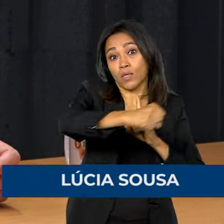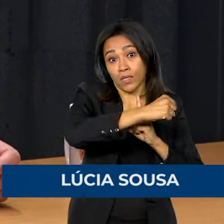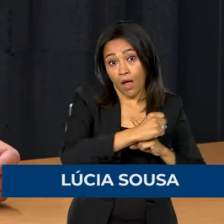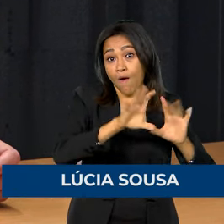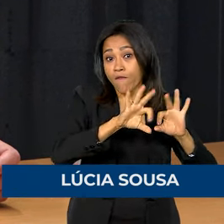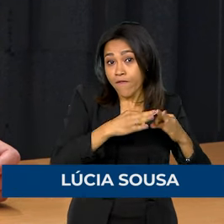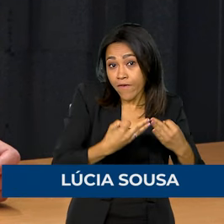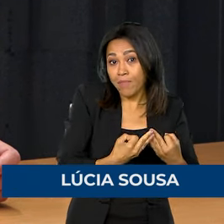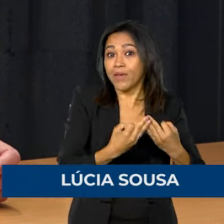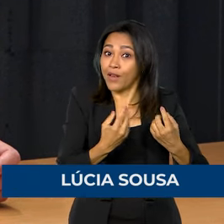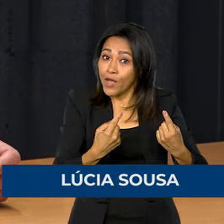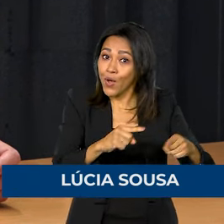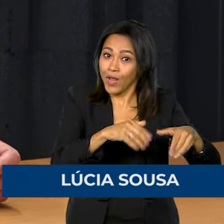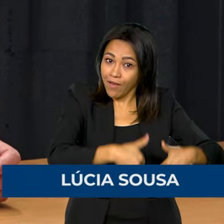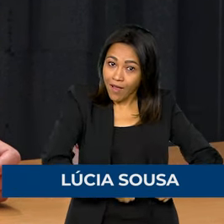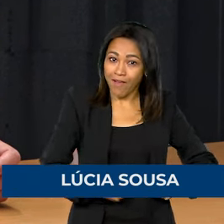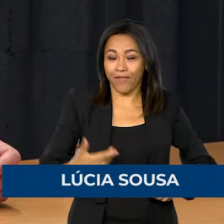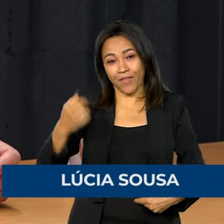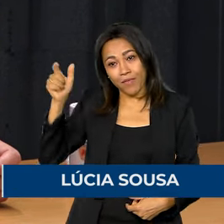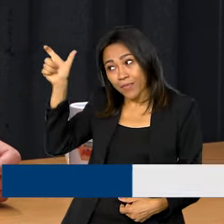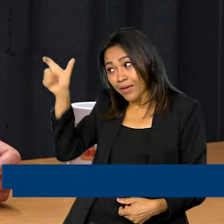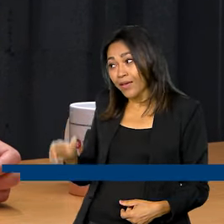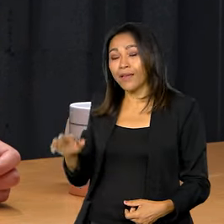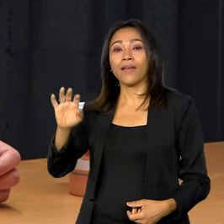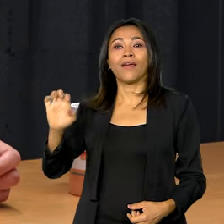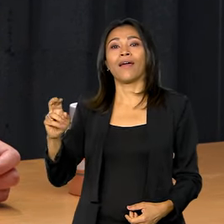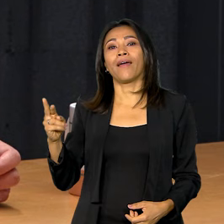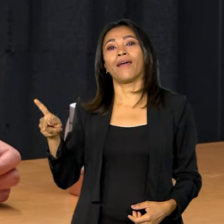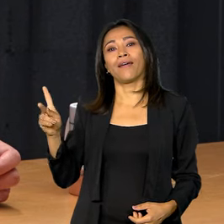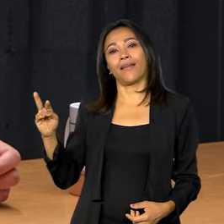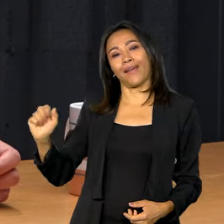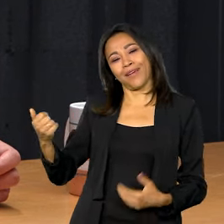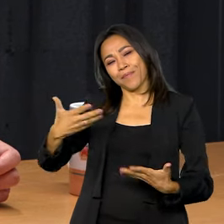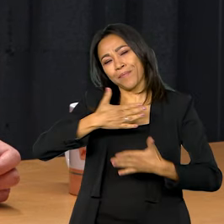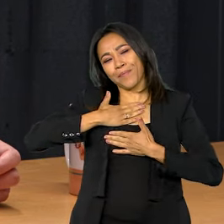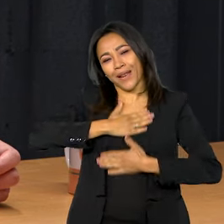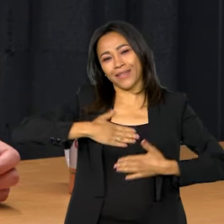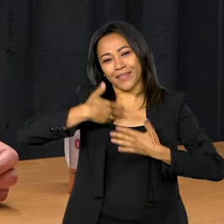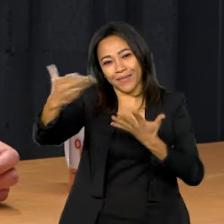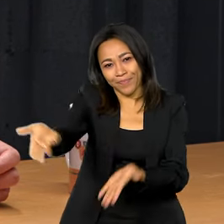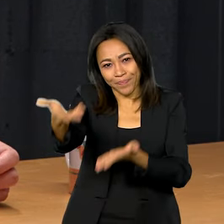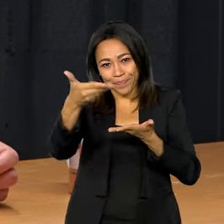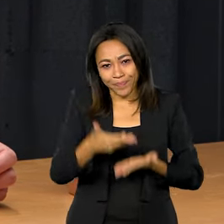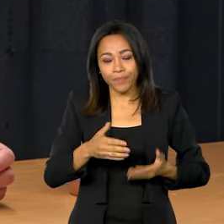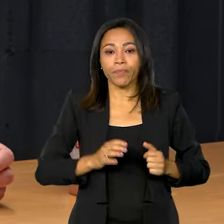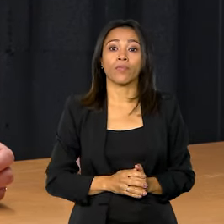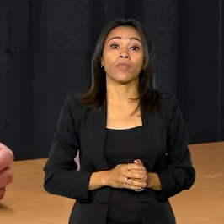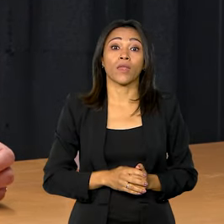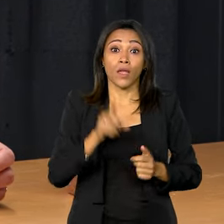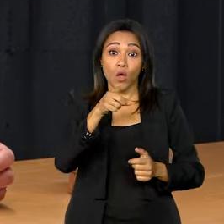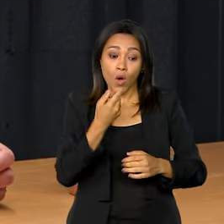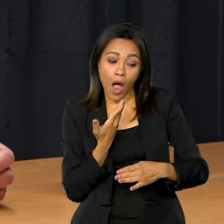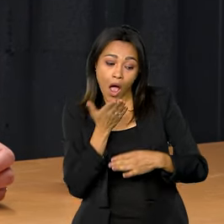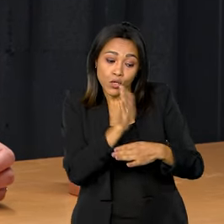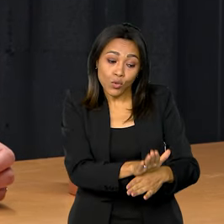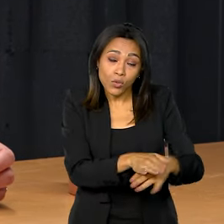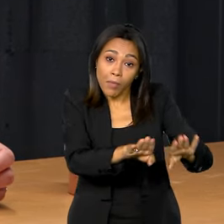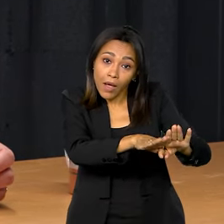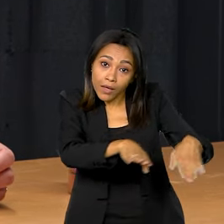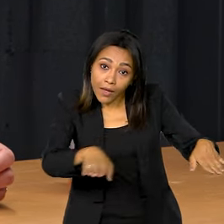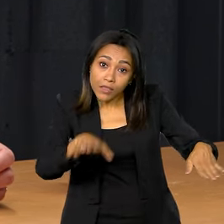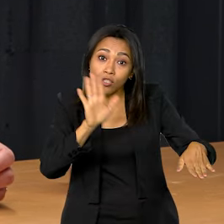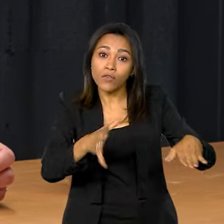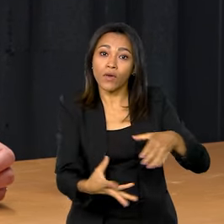social família e combate à fome meu nome é éca Braz e é um prazer recebê-los aqui o benefício primeira infância foi